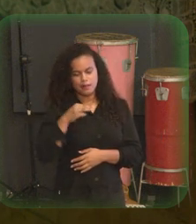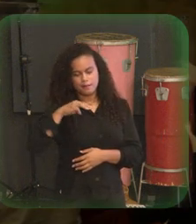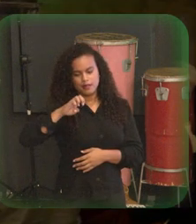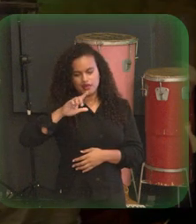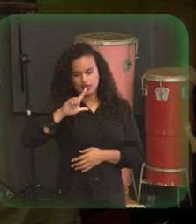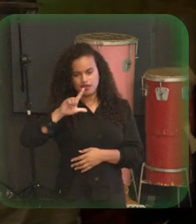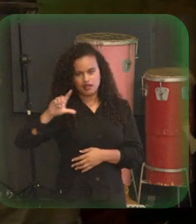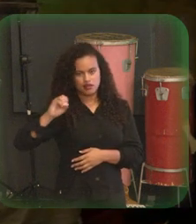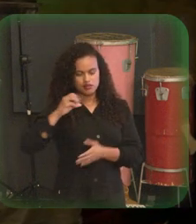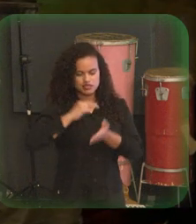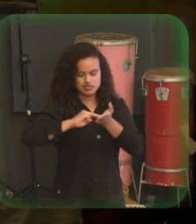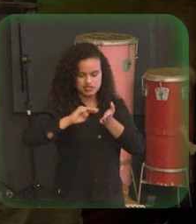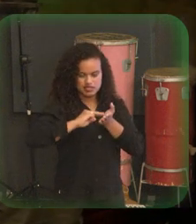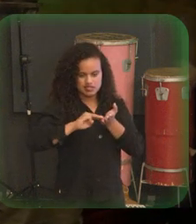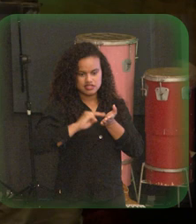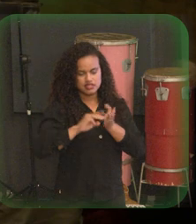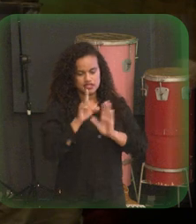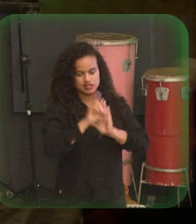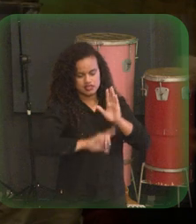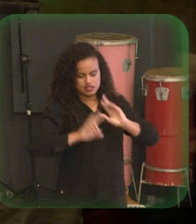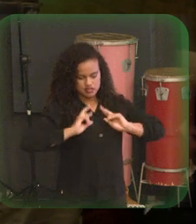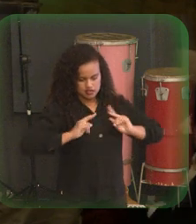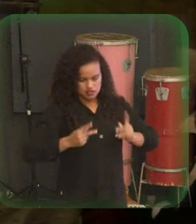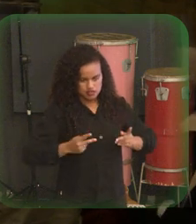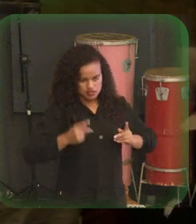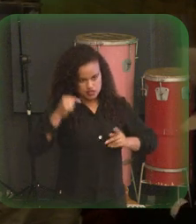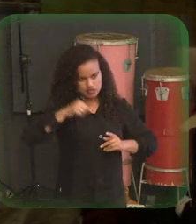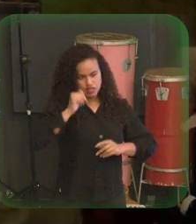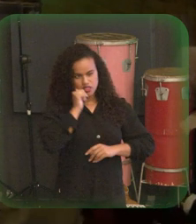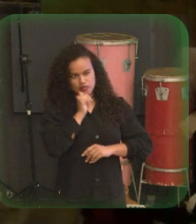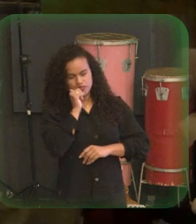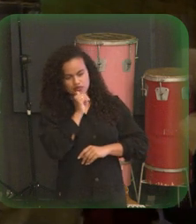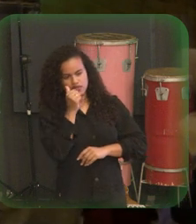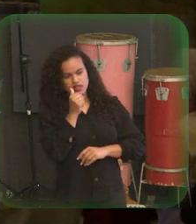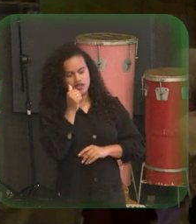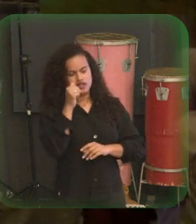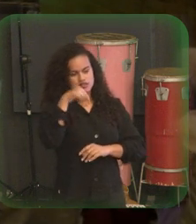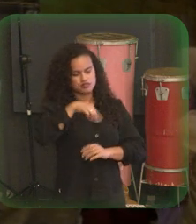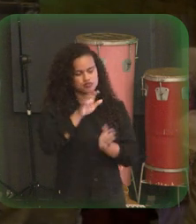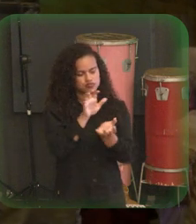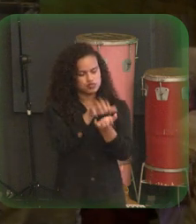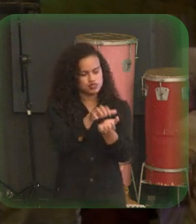Pernambuco, a Laura Silva, coordenadora de políticas inclusivas do Federal de Pernambuco,